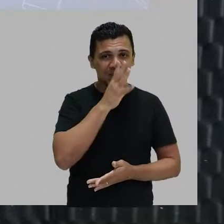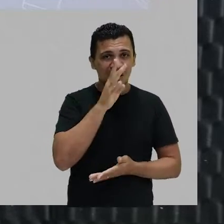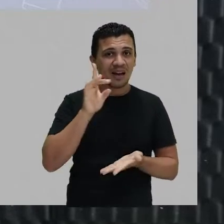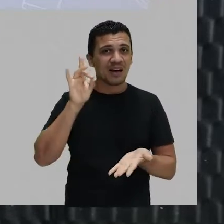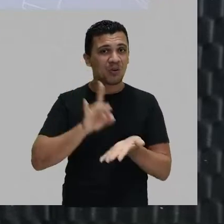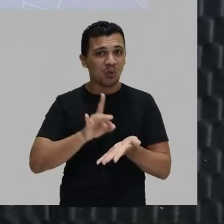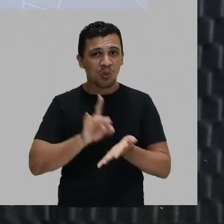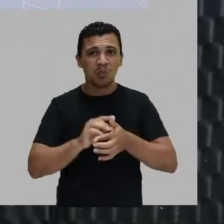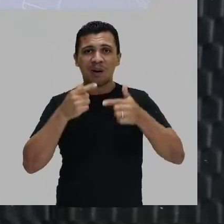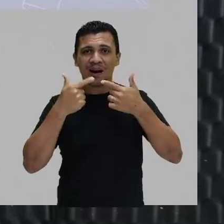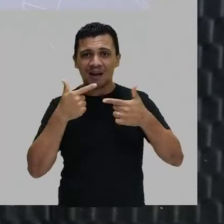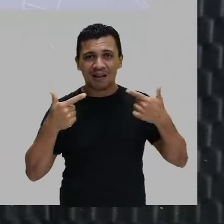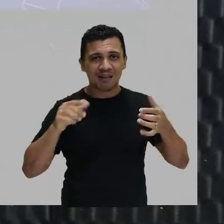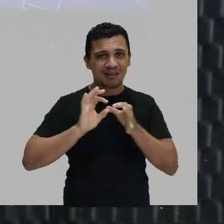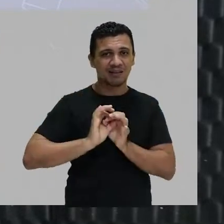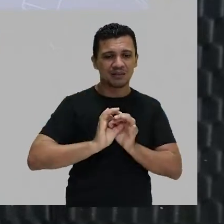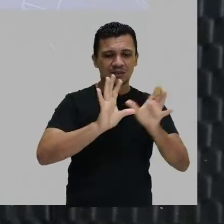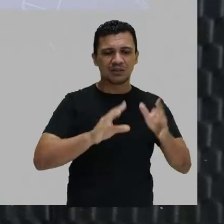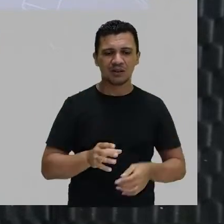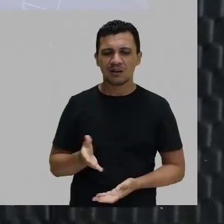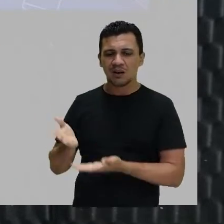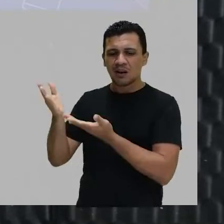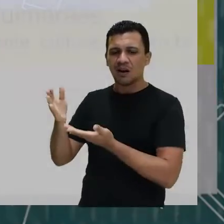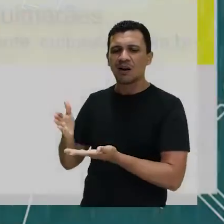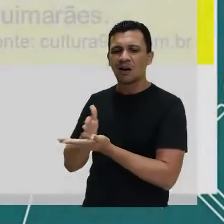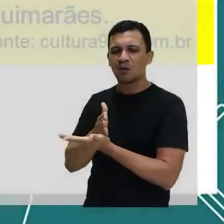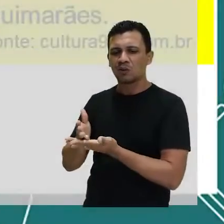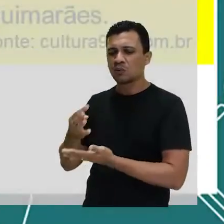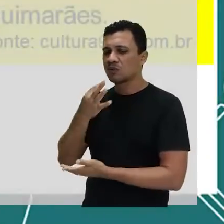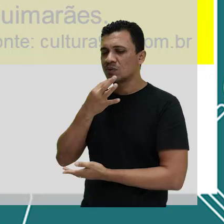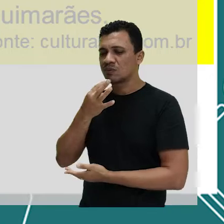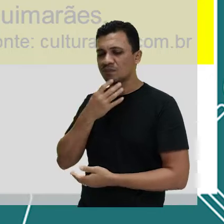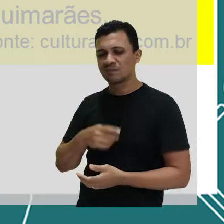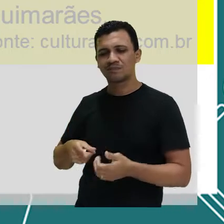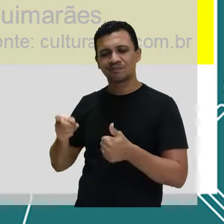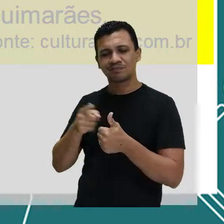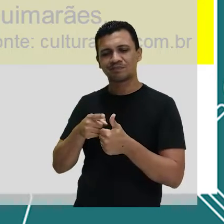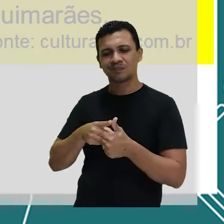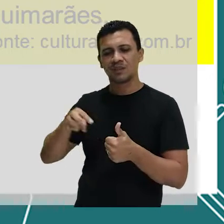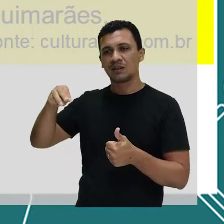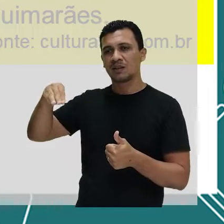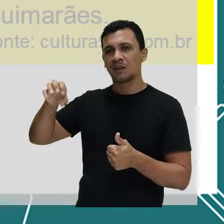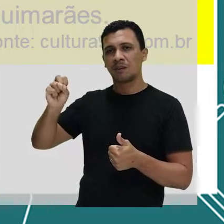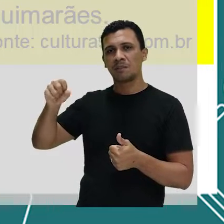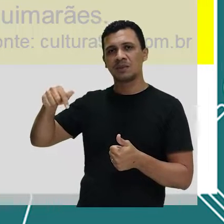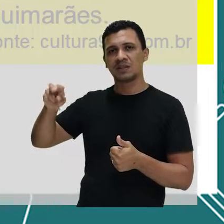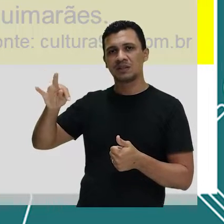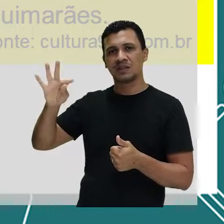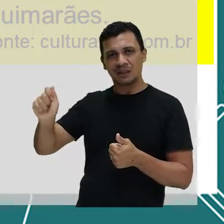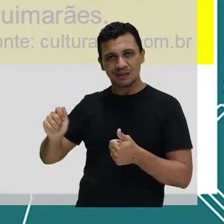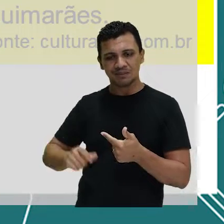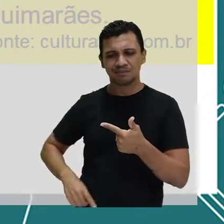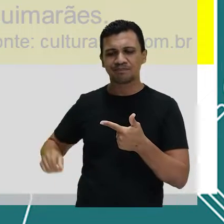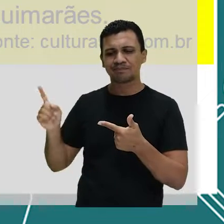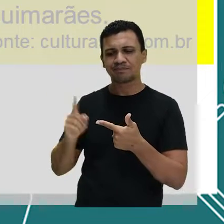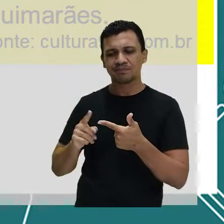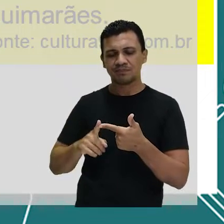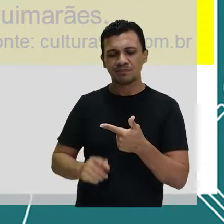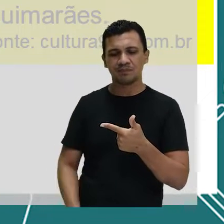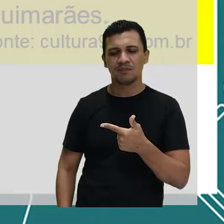sem limites. Acho que alguns de vocês vão reconhecer, né? Evandro Mesquita, que fez parte da Grande Família,